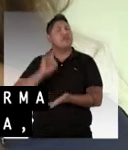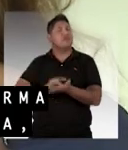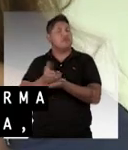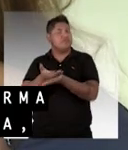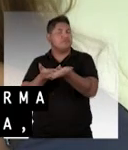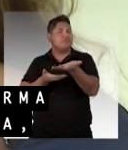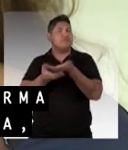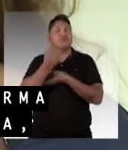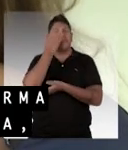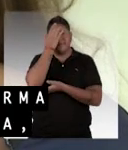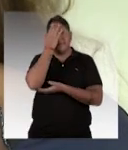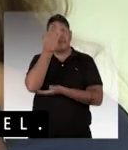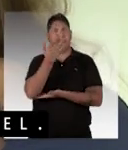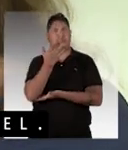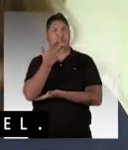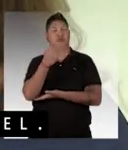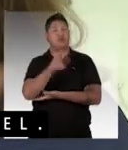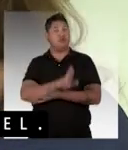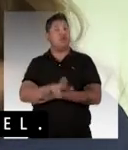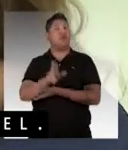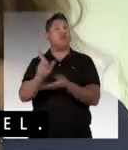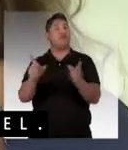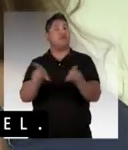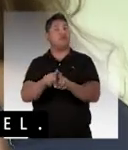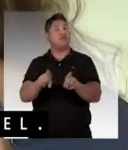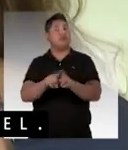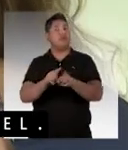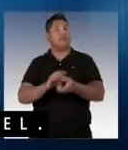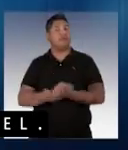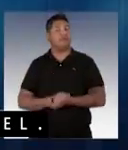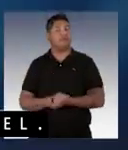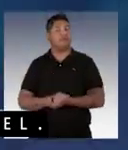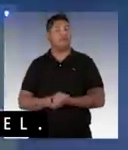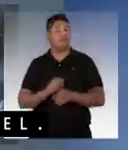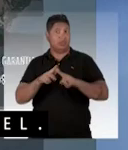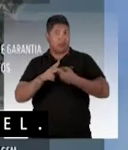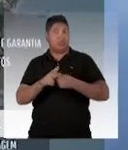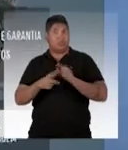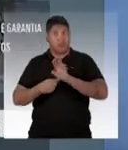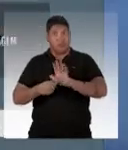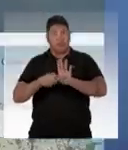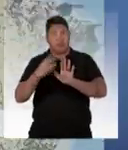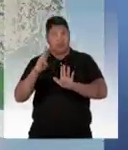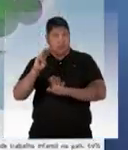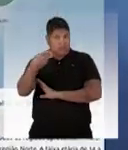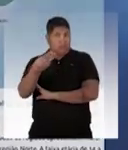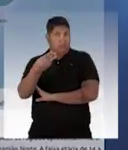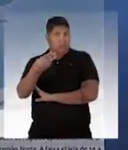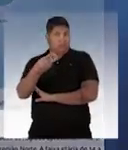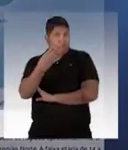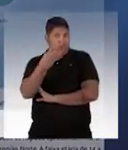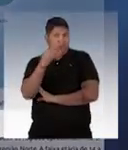mais interativa, muito mais fácil e muito mais utilizável. A ferramenta aponta que há